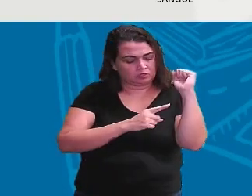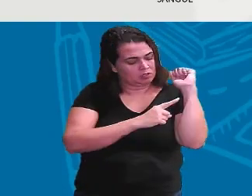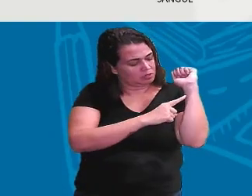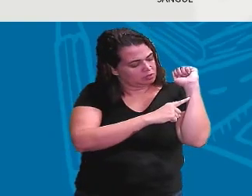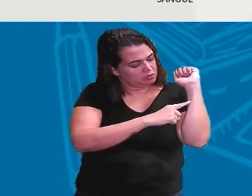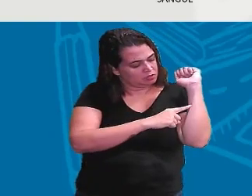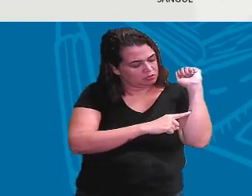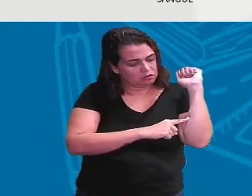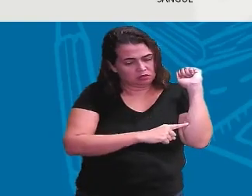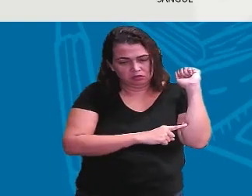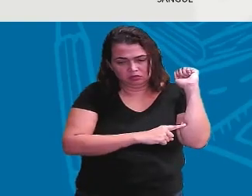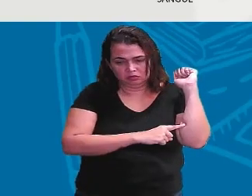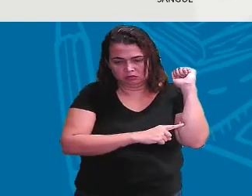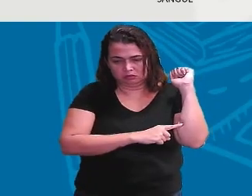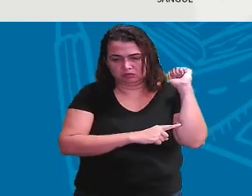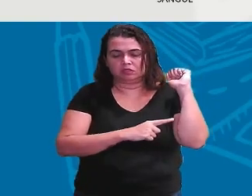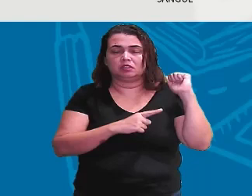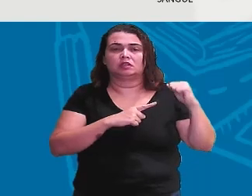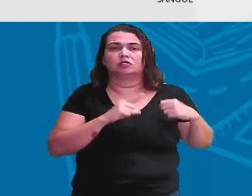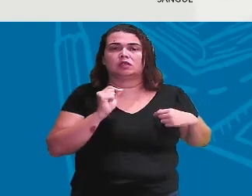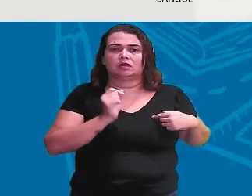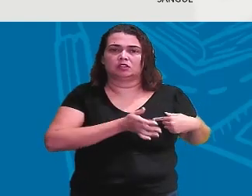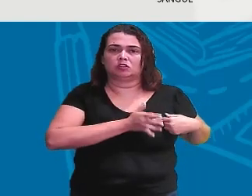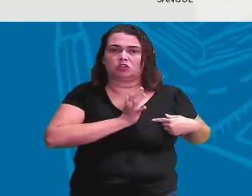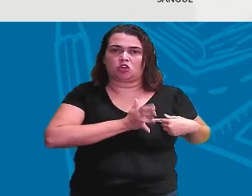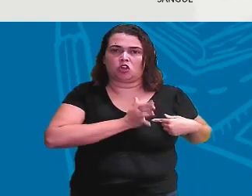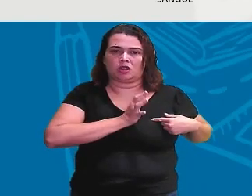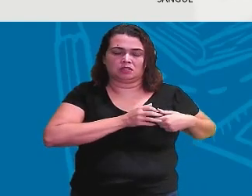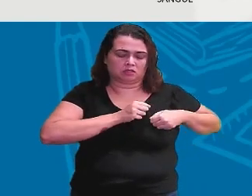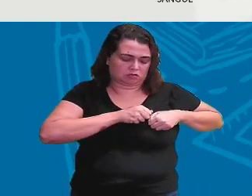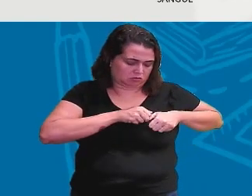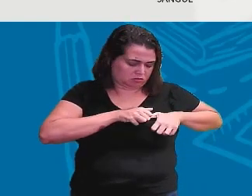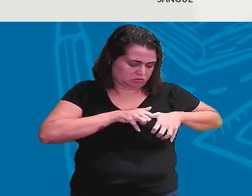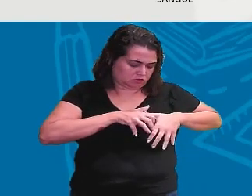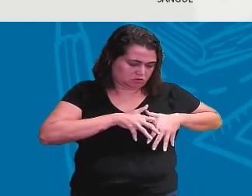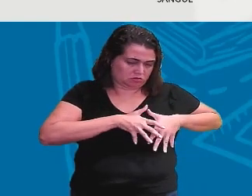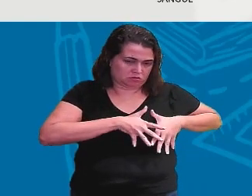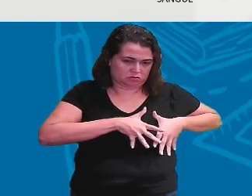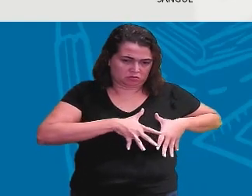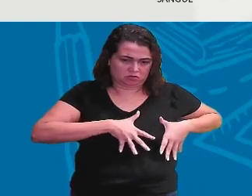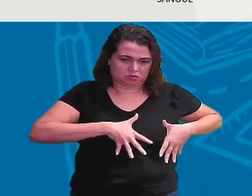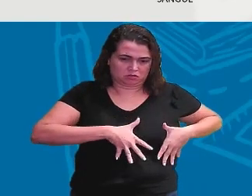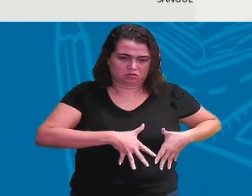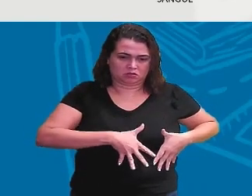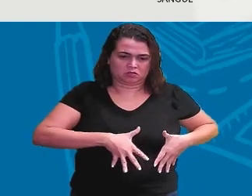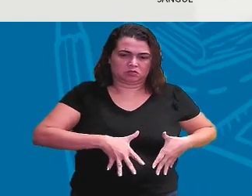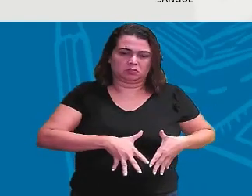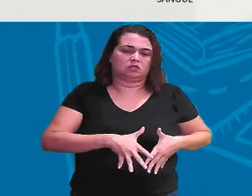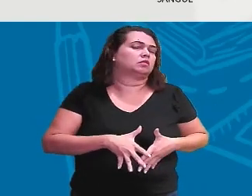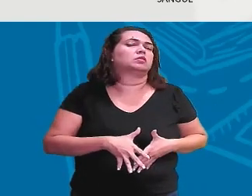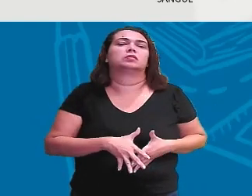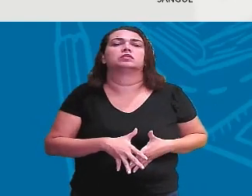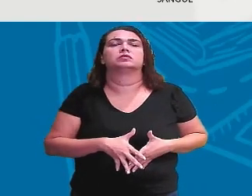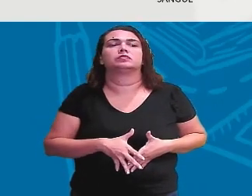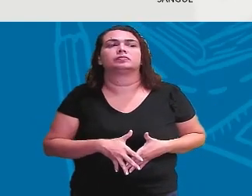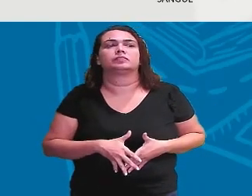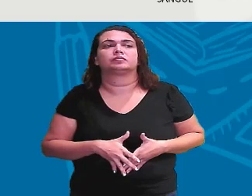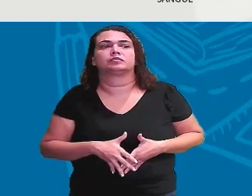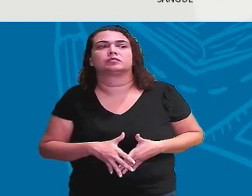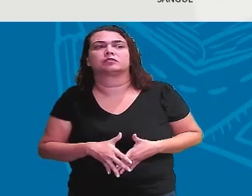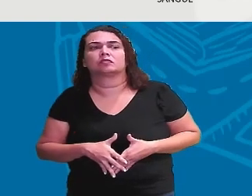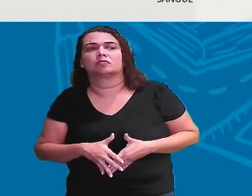artérias, elas saem do nosso coração, tá certo? Levando o sangue para o nosso corpo. E as veias são vasos,